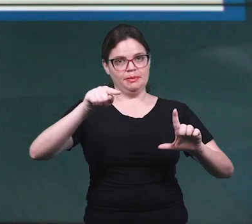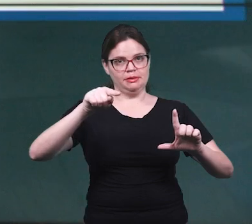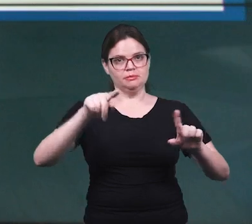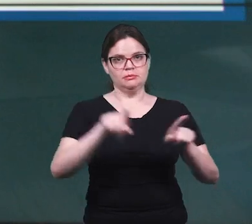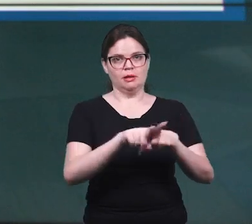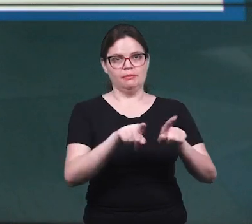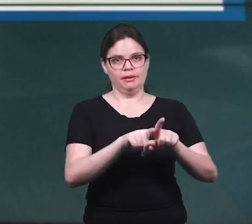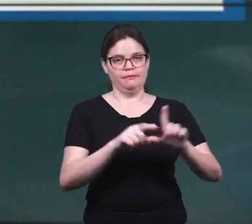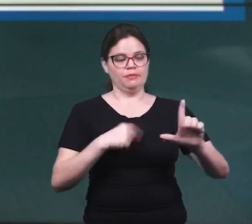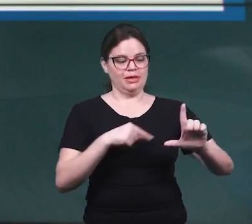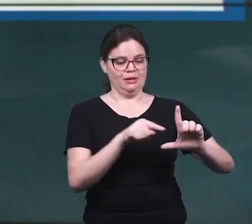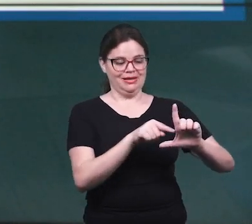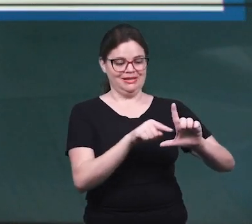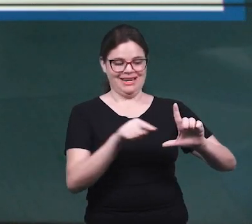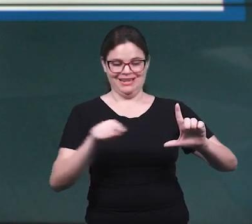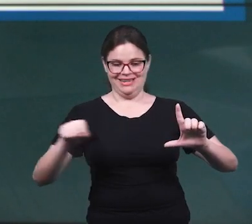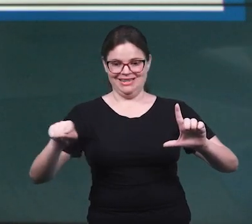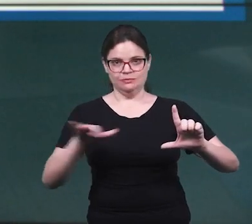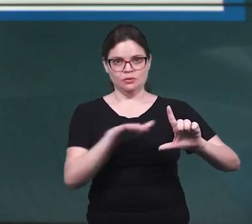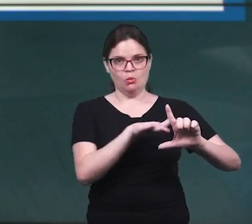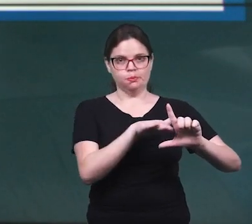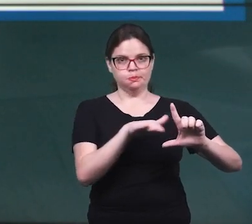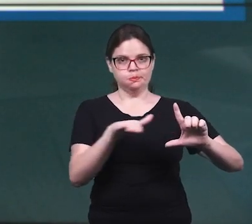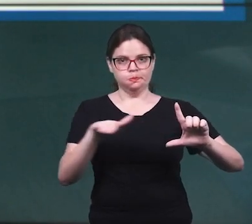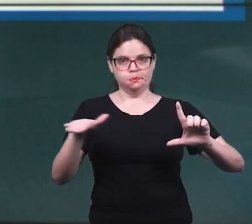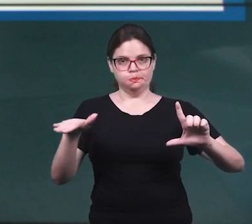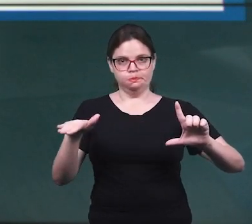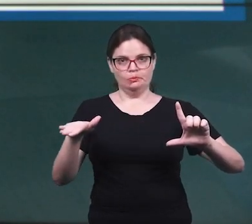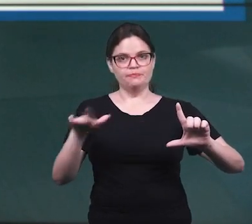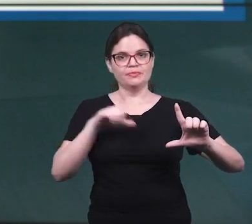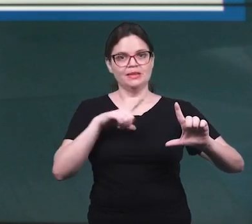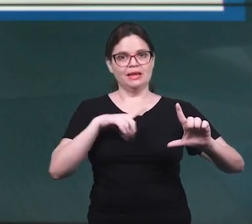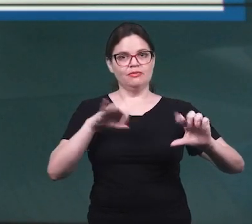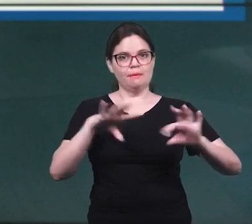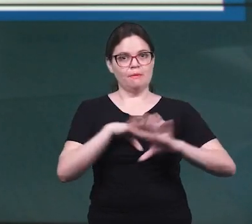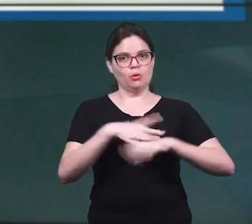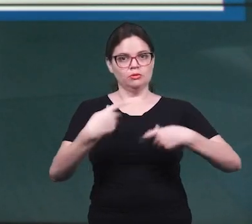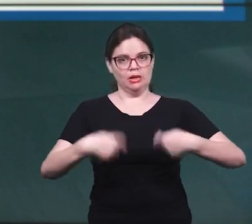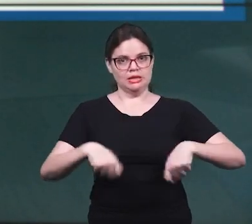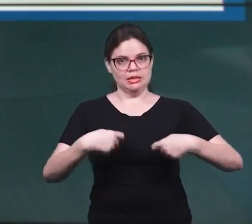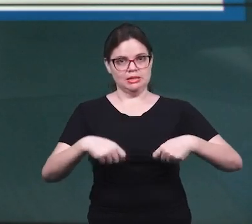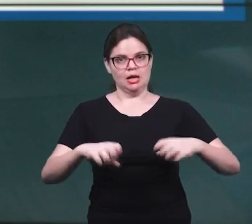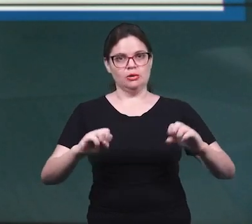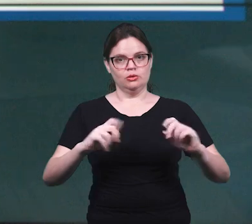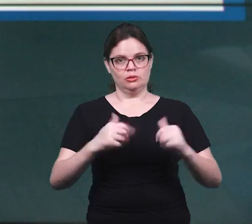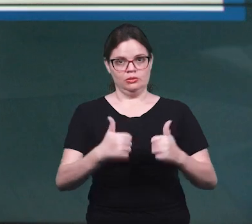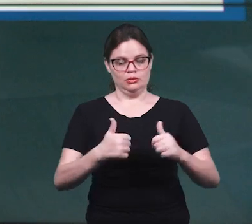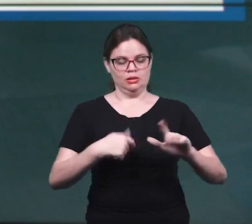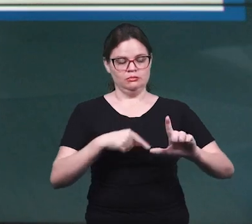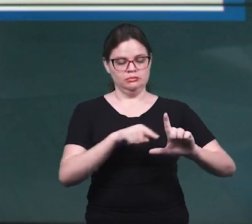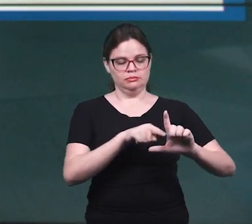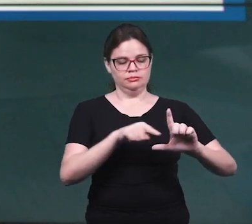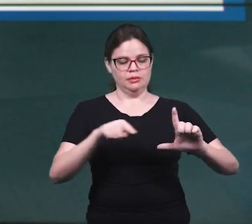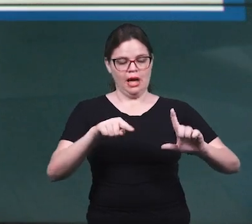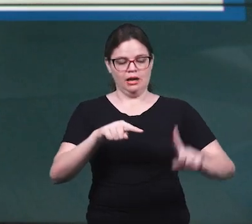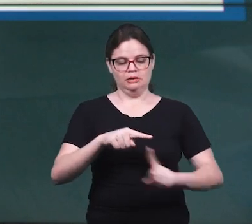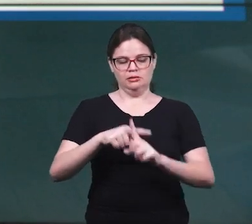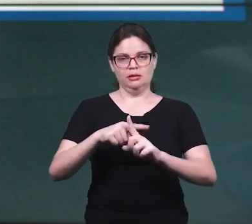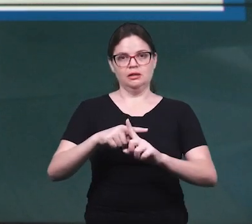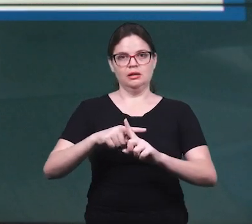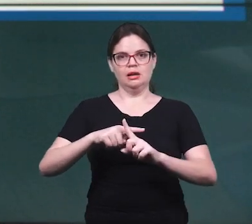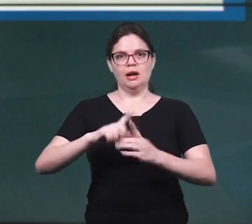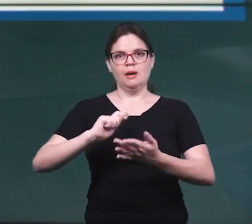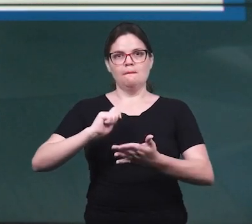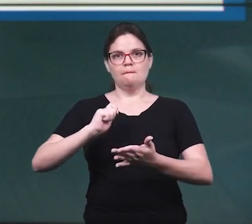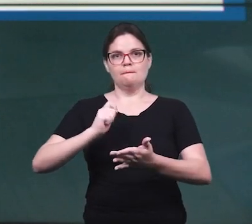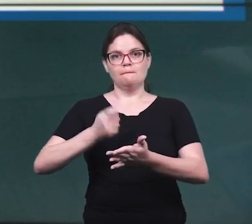Nesse ponto aqui, eu cobri o gasto fixo, o essencial, mas eu não cobri